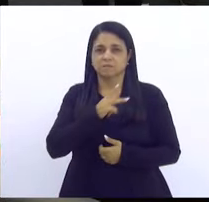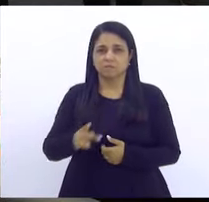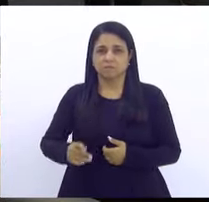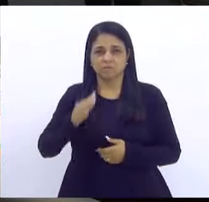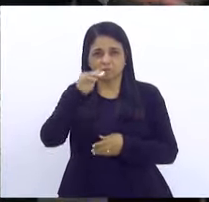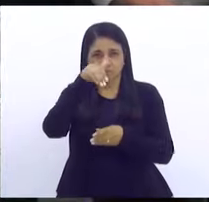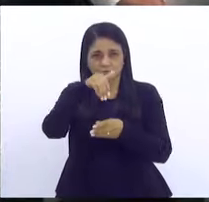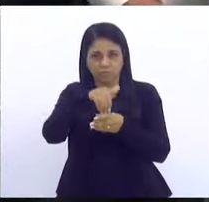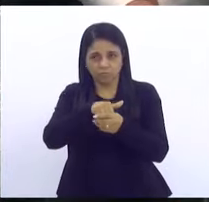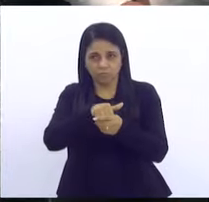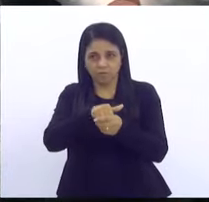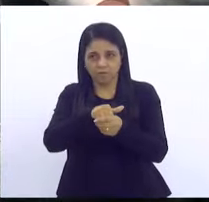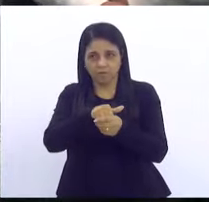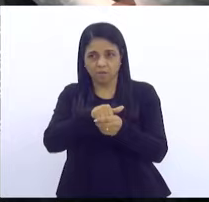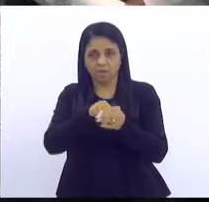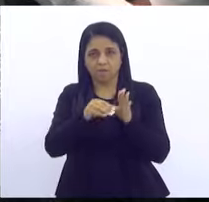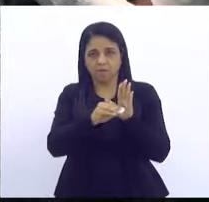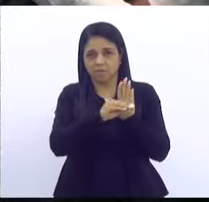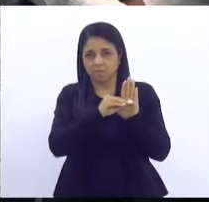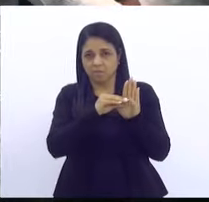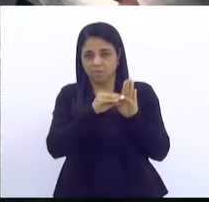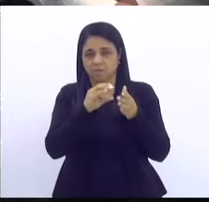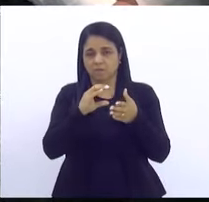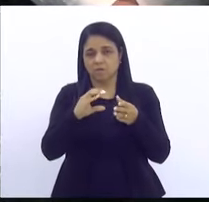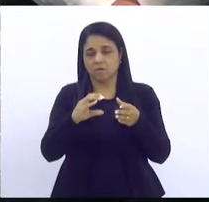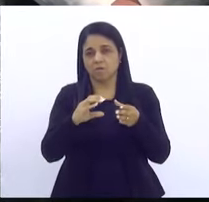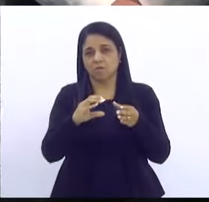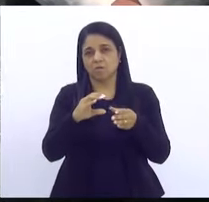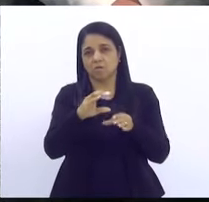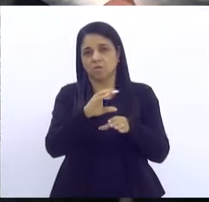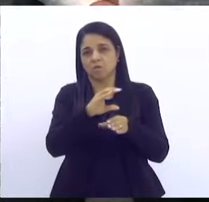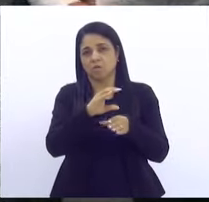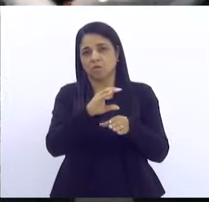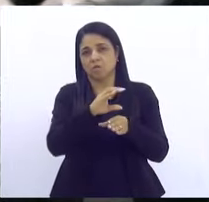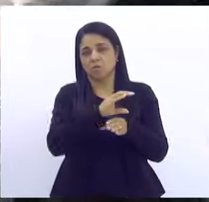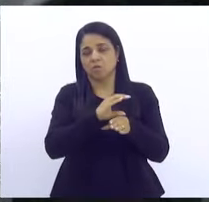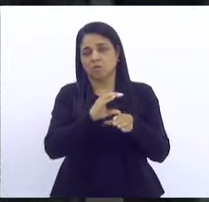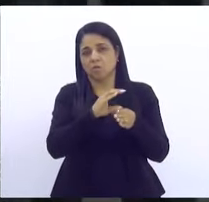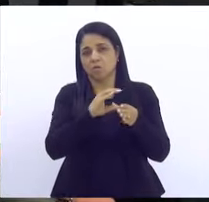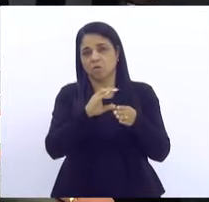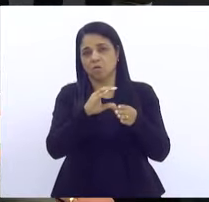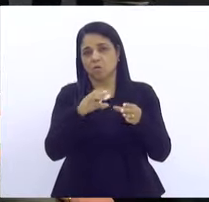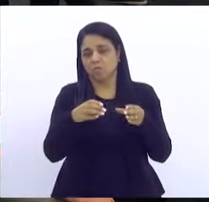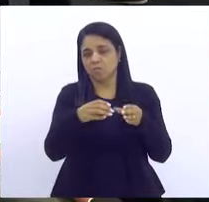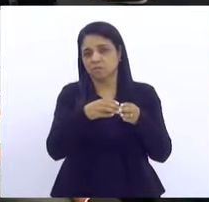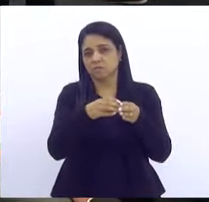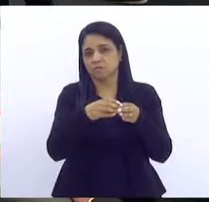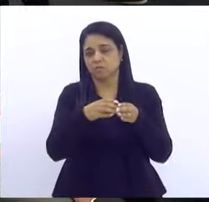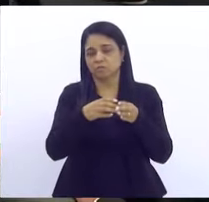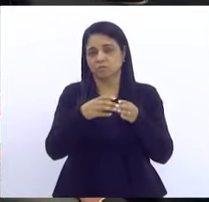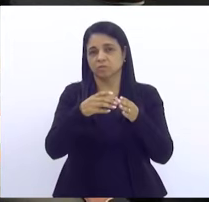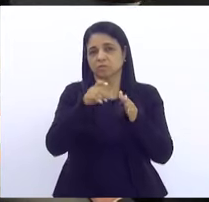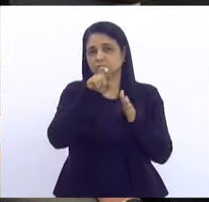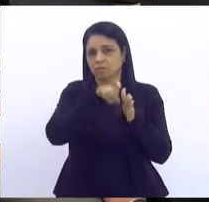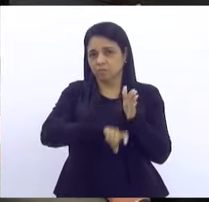votando favorável à emenda da Comissão de Tributação. A deputada Marta Rocha também.